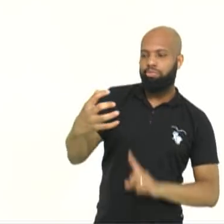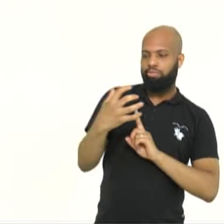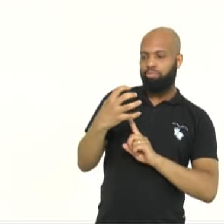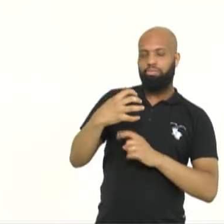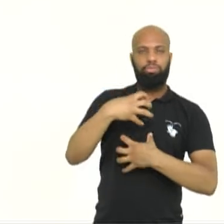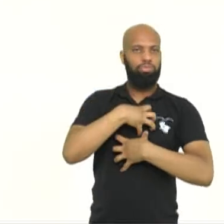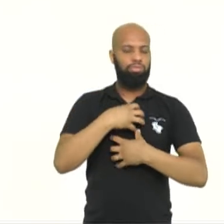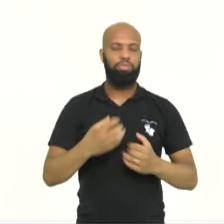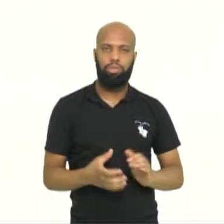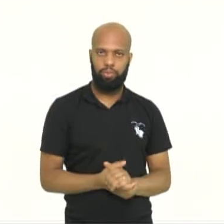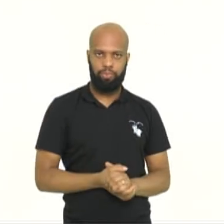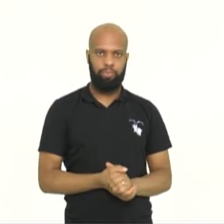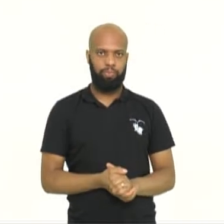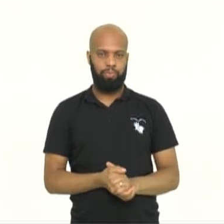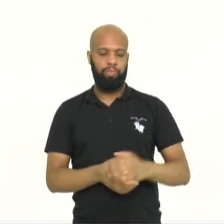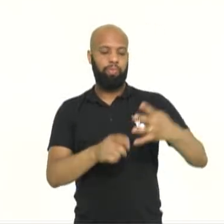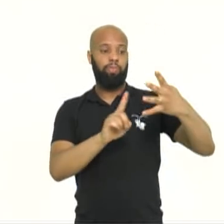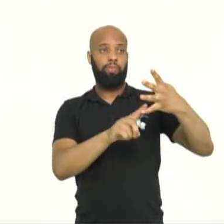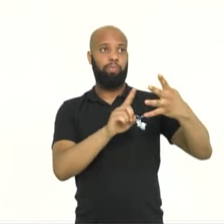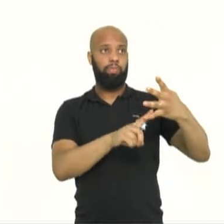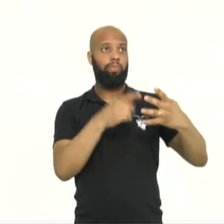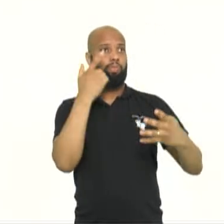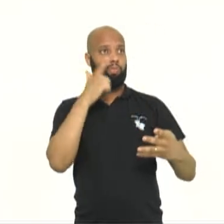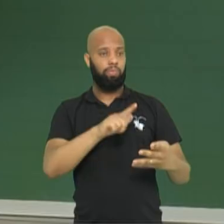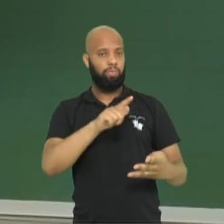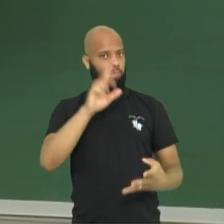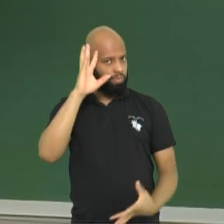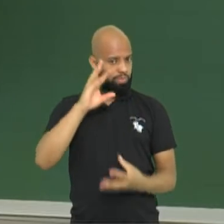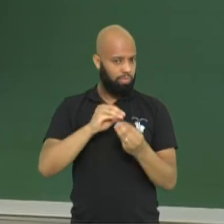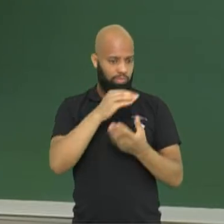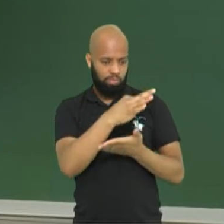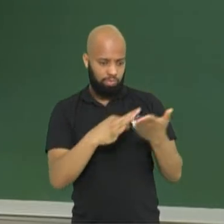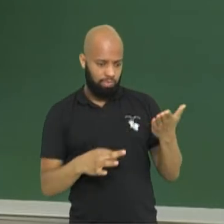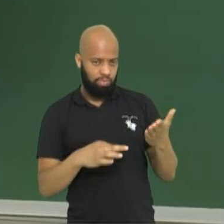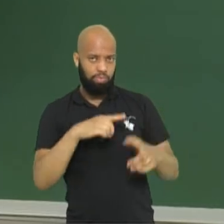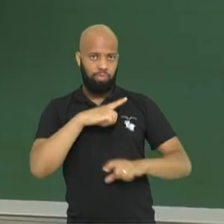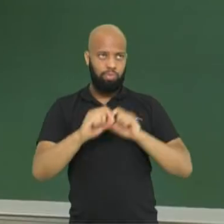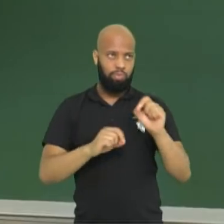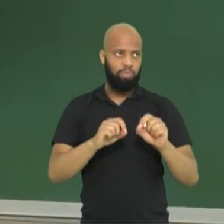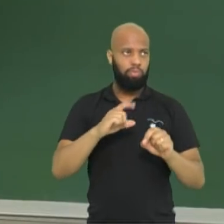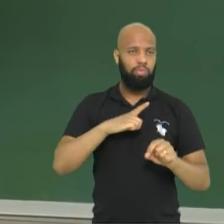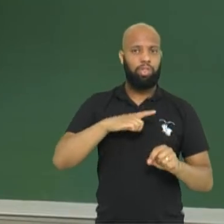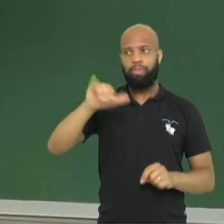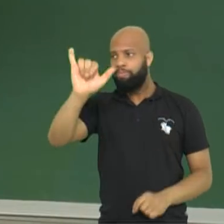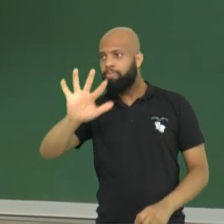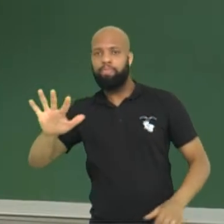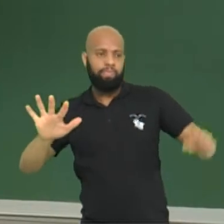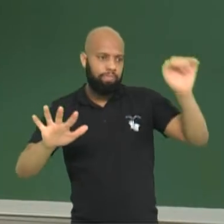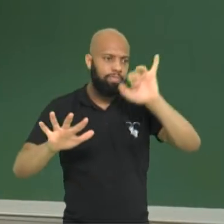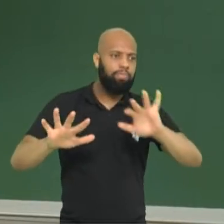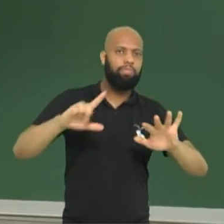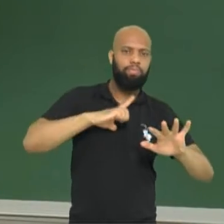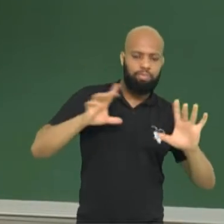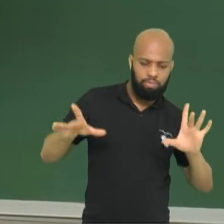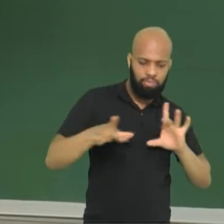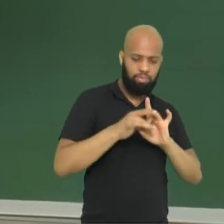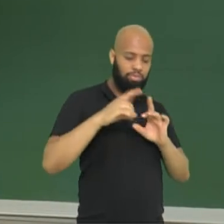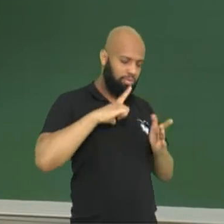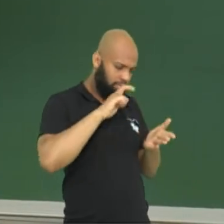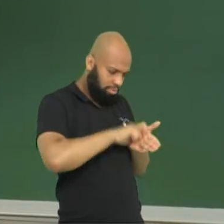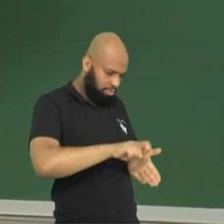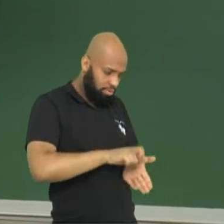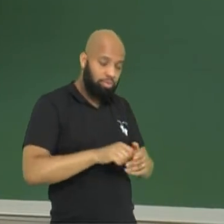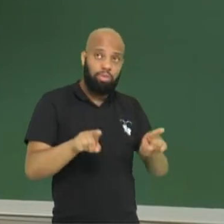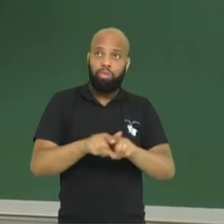do texto. Nós interpretamos, então, o texto com auxílio de material gráfico diverso, então, tanto a parte escrita